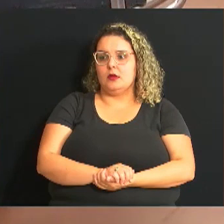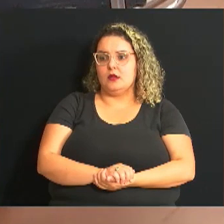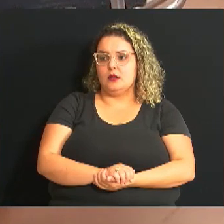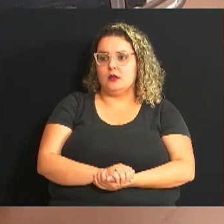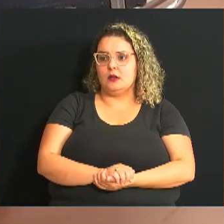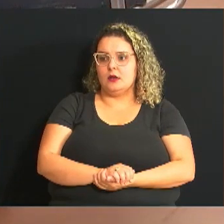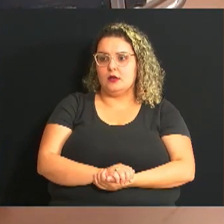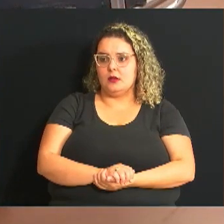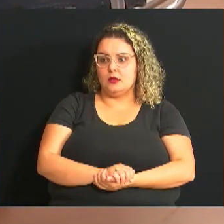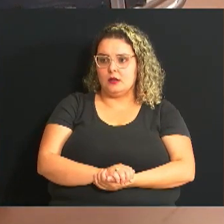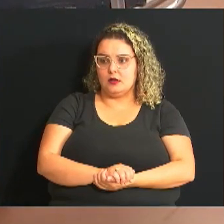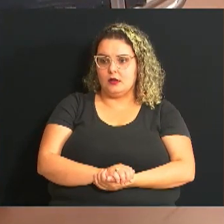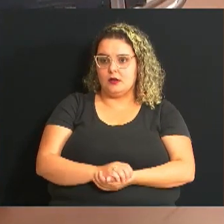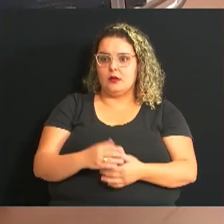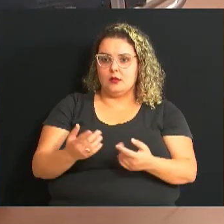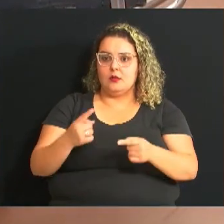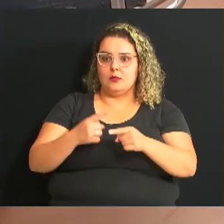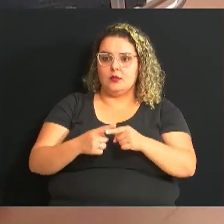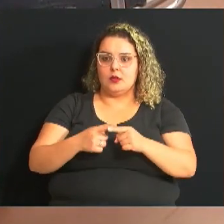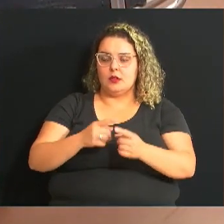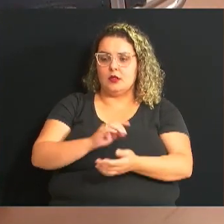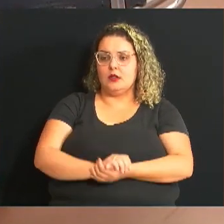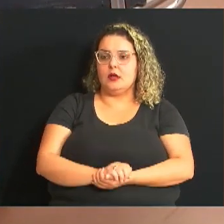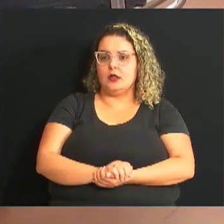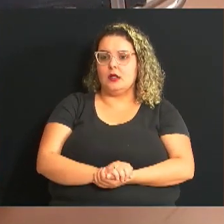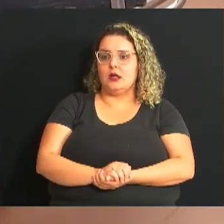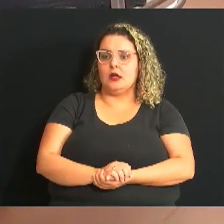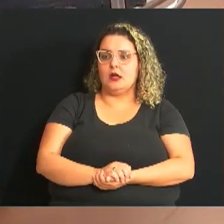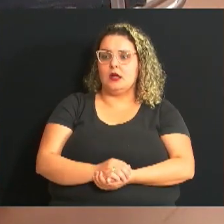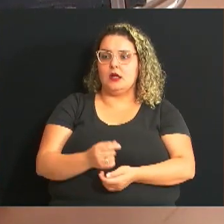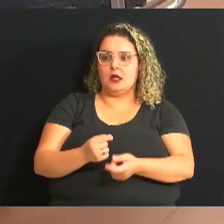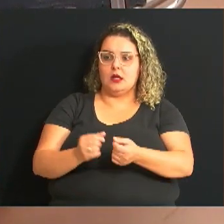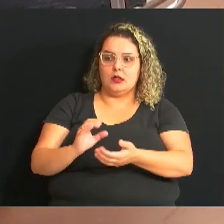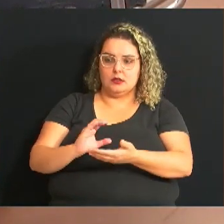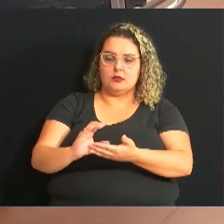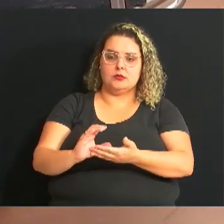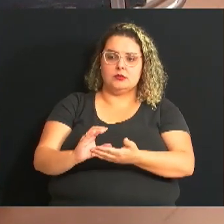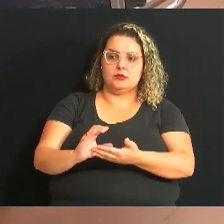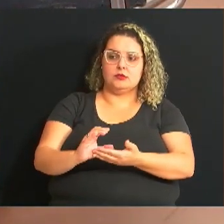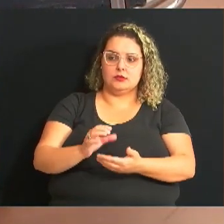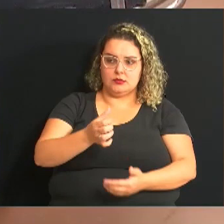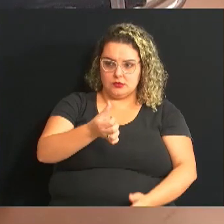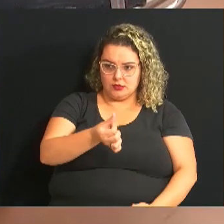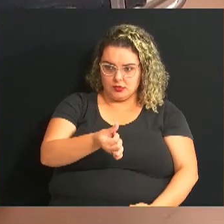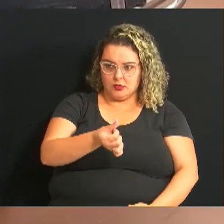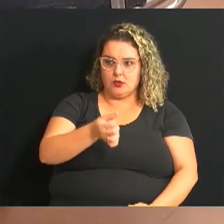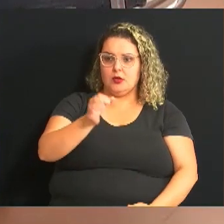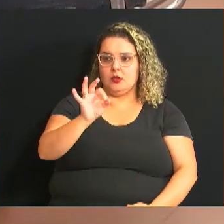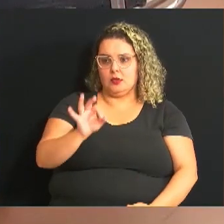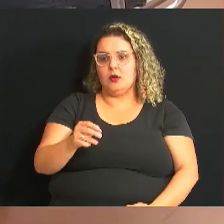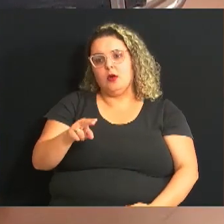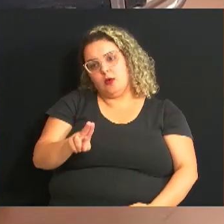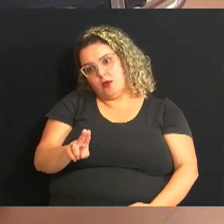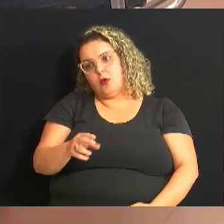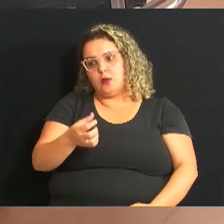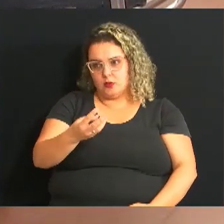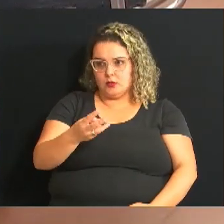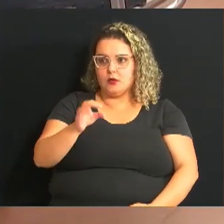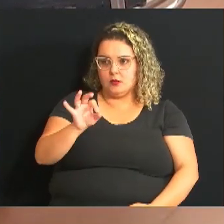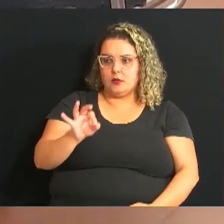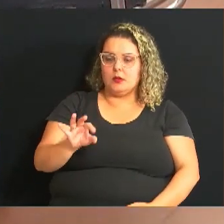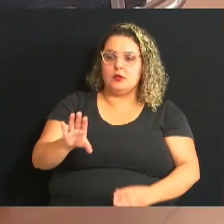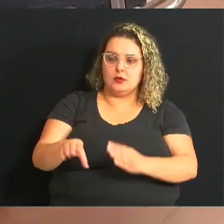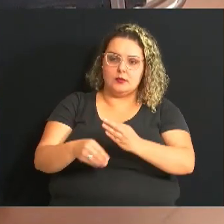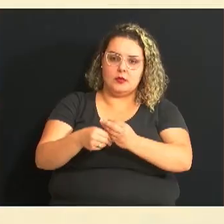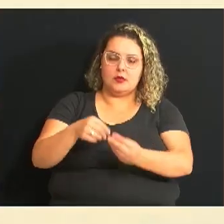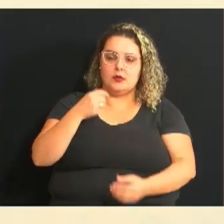essa questão é assim, porque a destinação que você faz, os 6% ou 3%, né, no caso complementar,